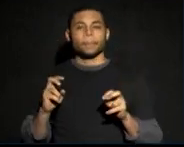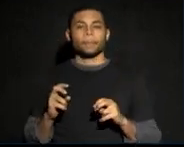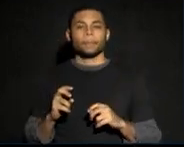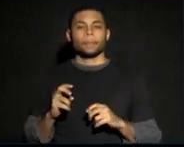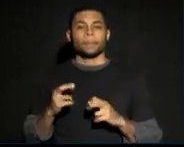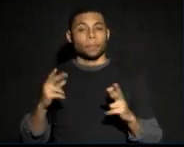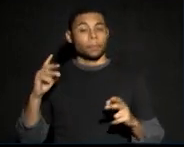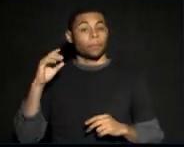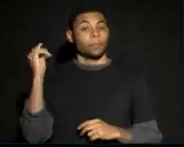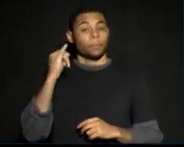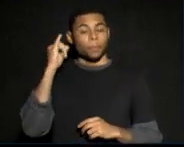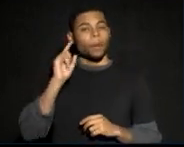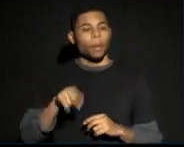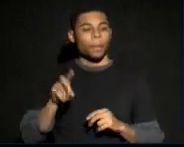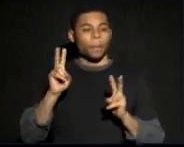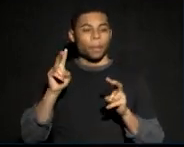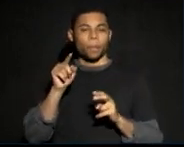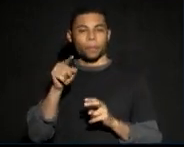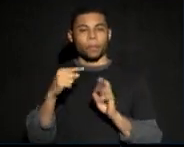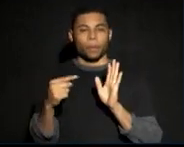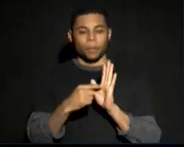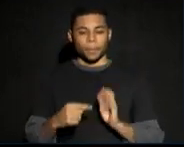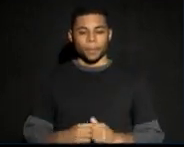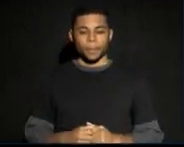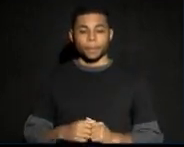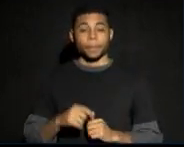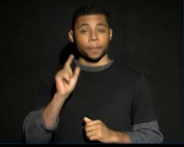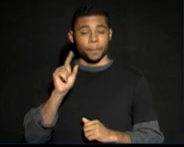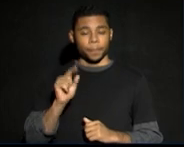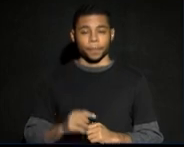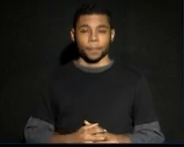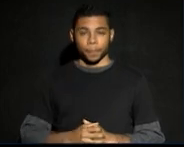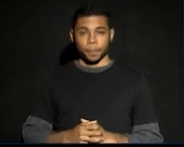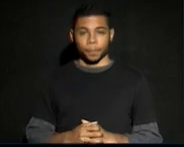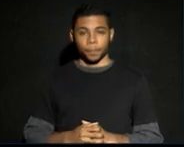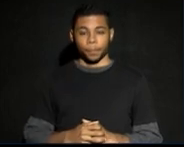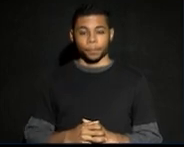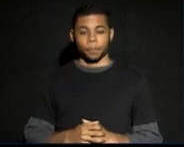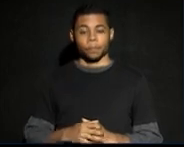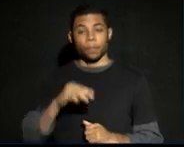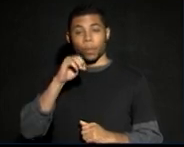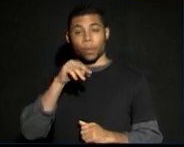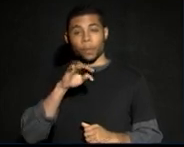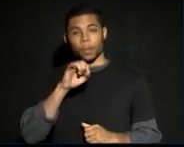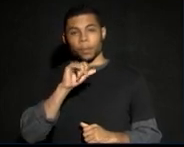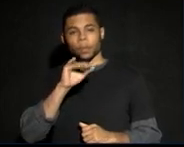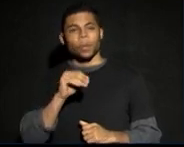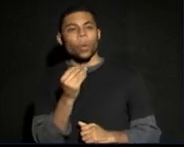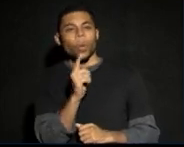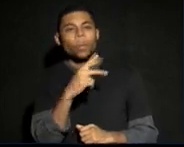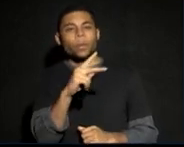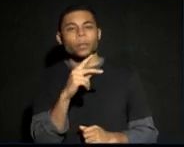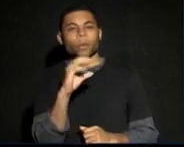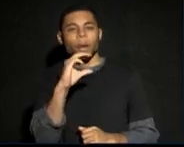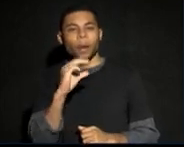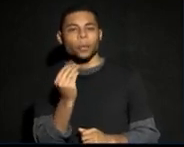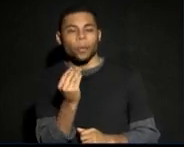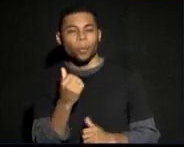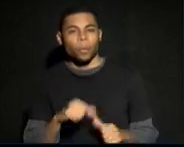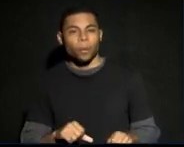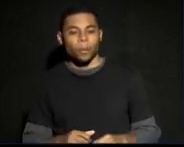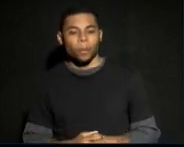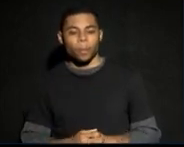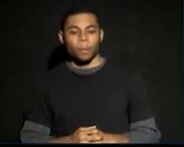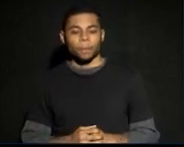operação específica foi nesse caso e a ligação da seguinte forma com tesão como é que tá a sua aprovação desse crédito aí não